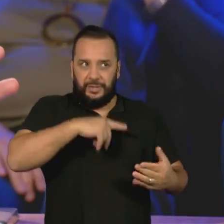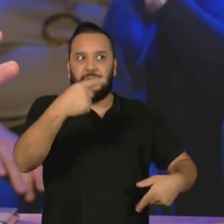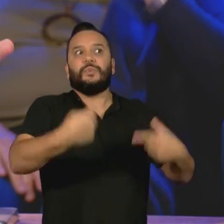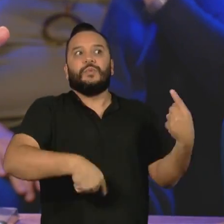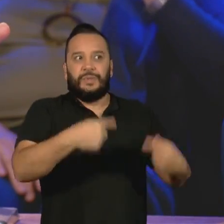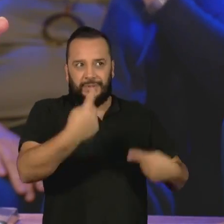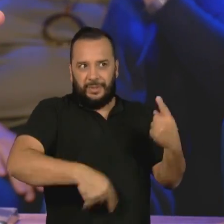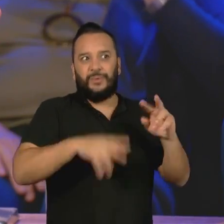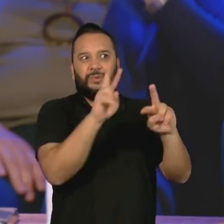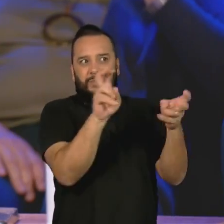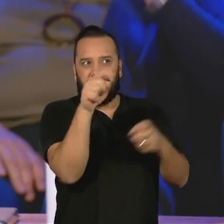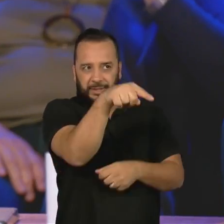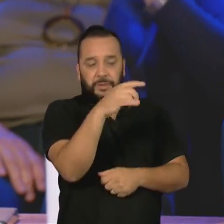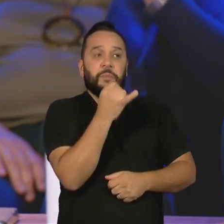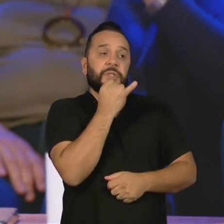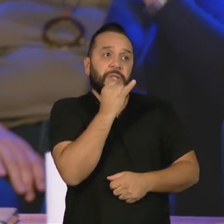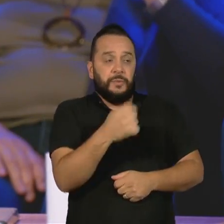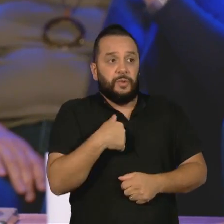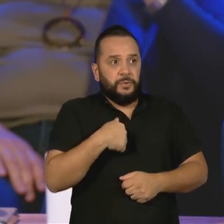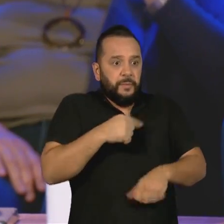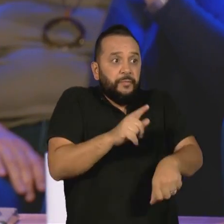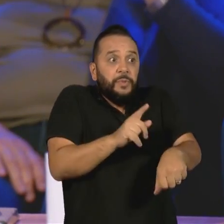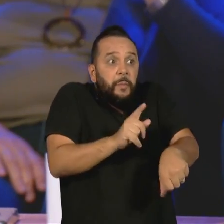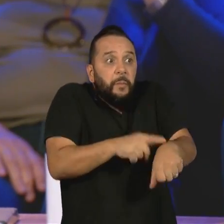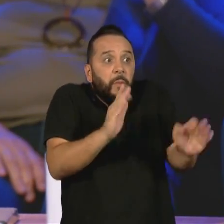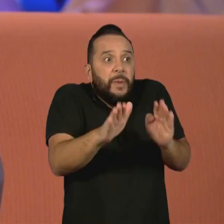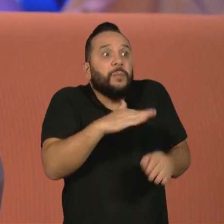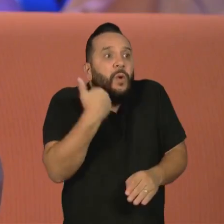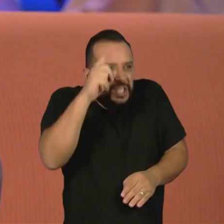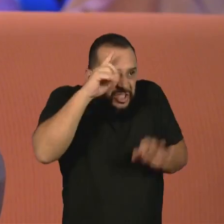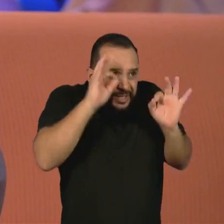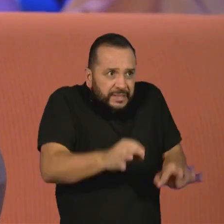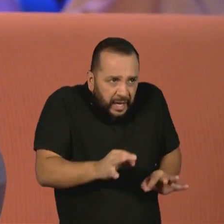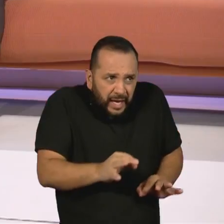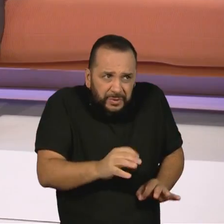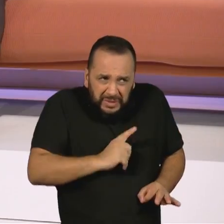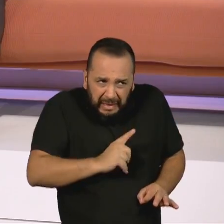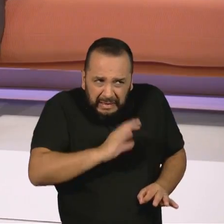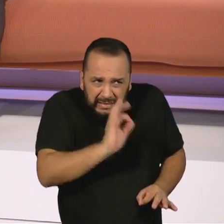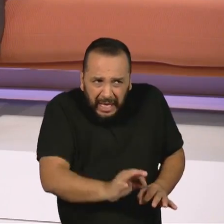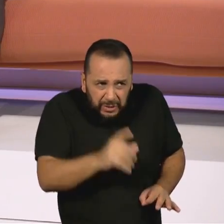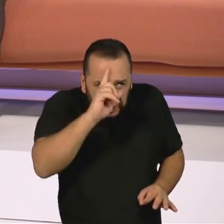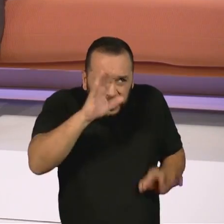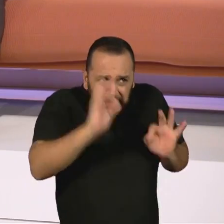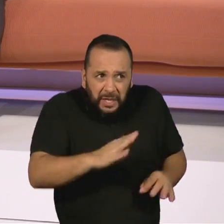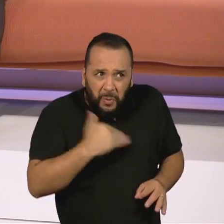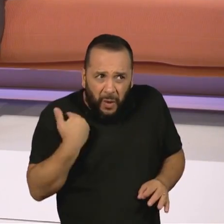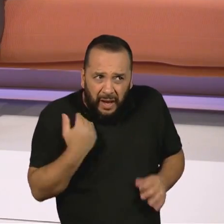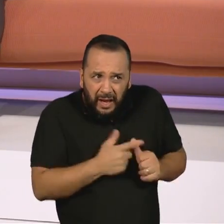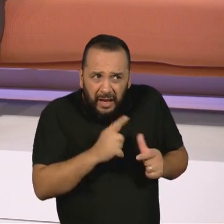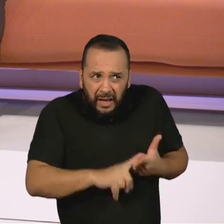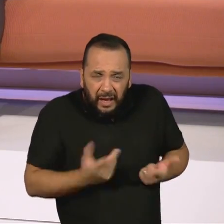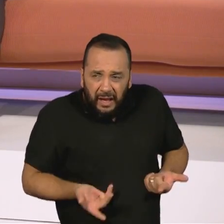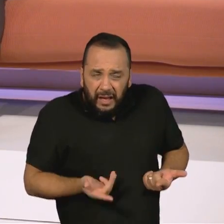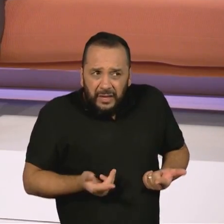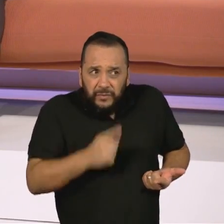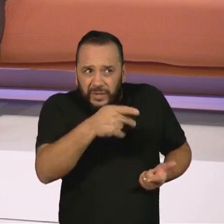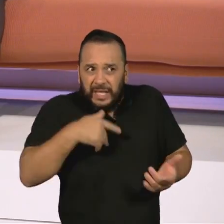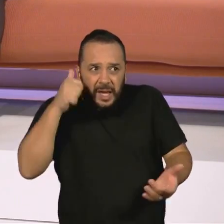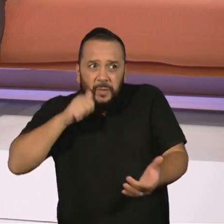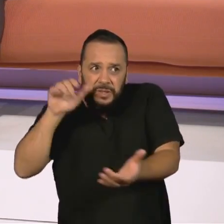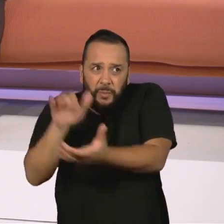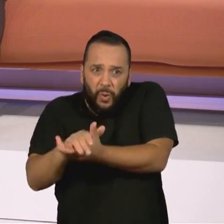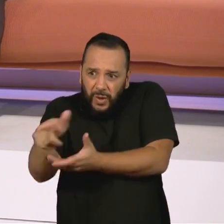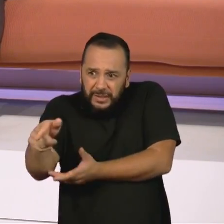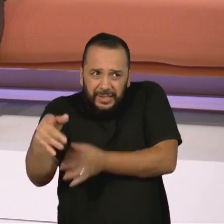dúvida. O momento que a gente vai morrer está marcado. Maktub, está escrito. Você casou com a sua